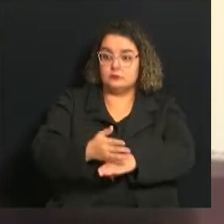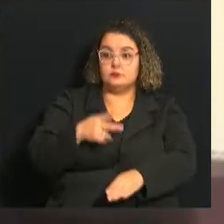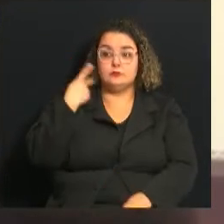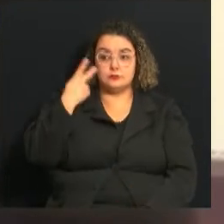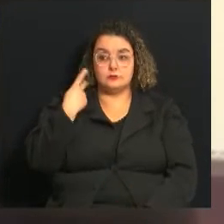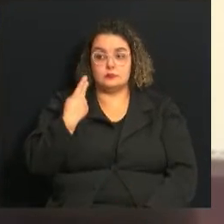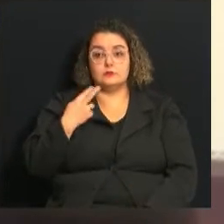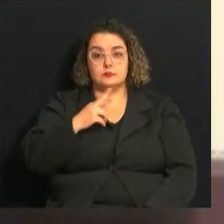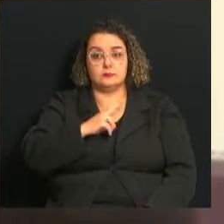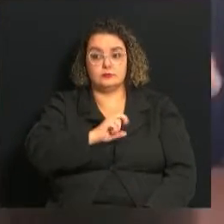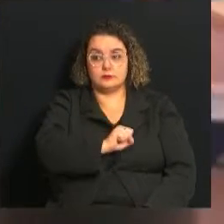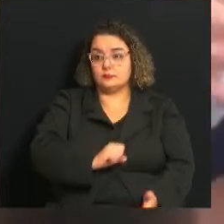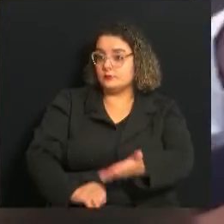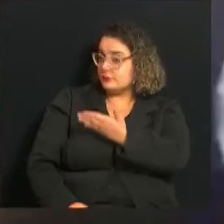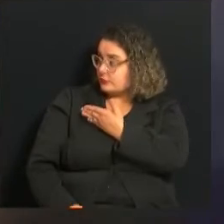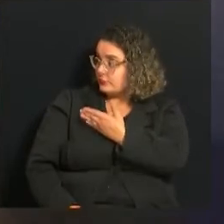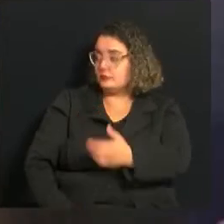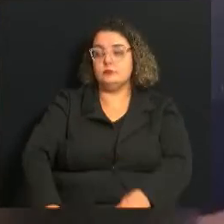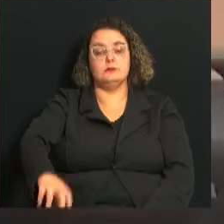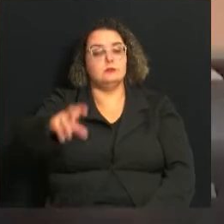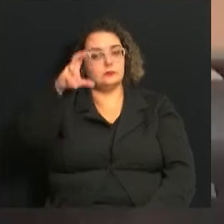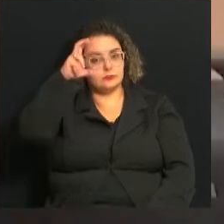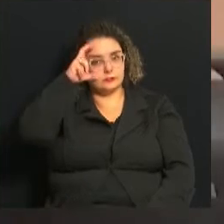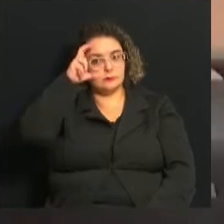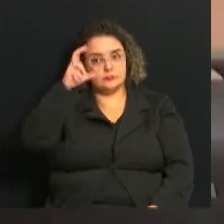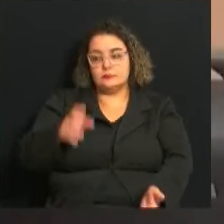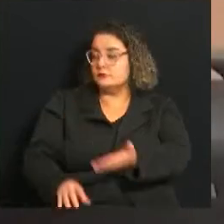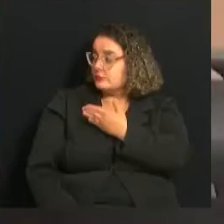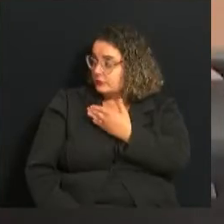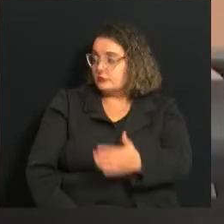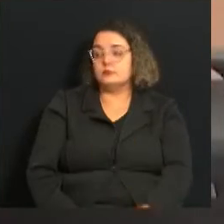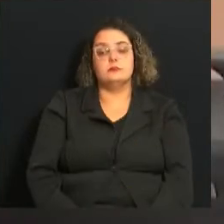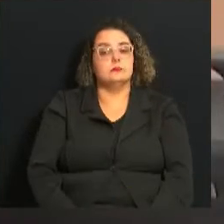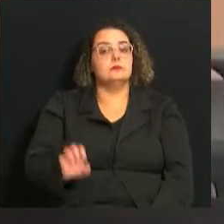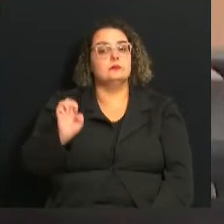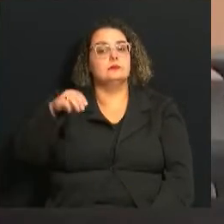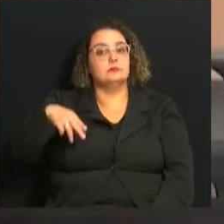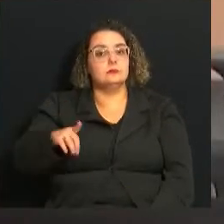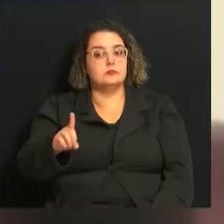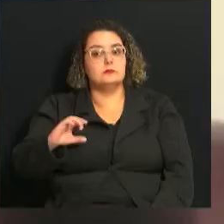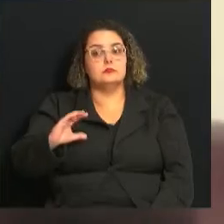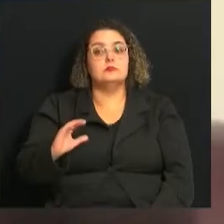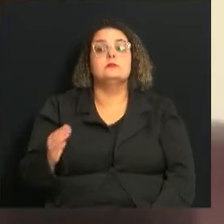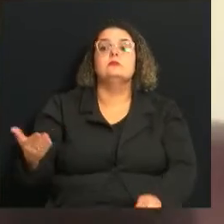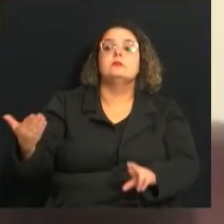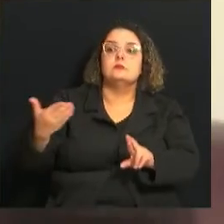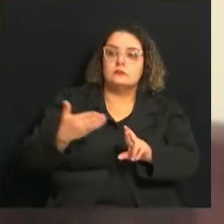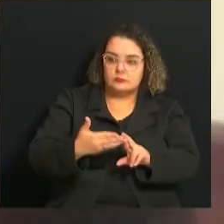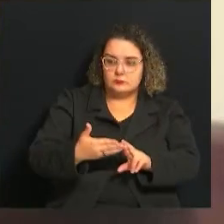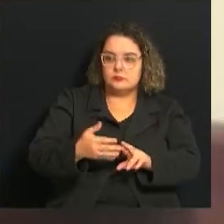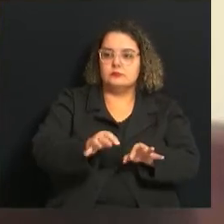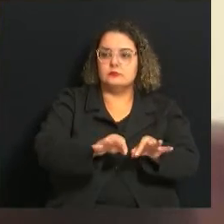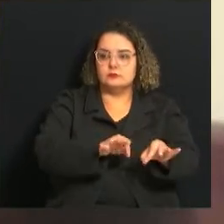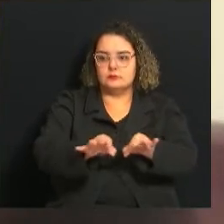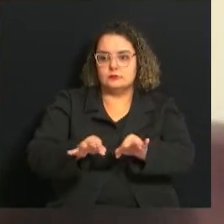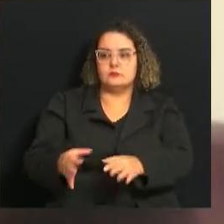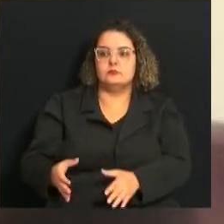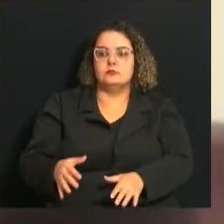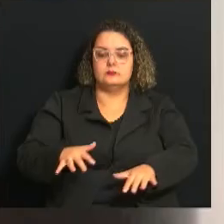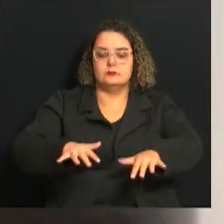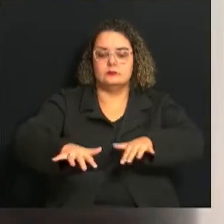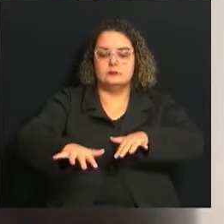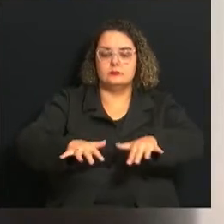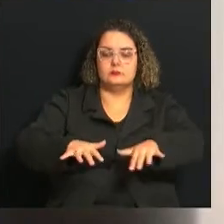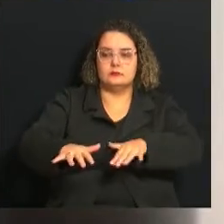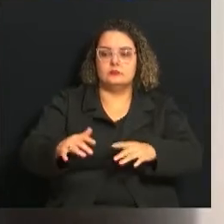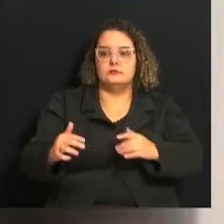vereadores Luiz Rossini e Carlinhos Camelô. A INDEC também estava representada com a coordenação de mobilidade urbana.